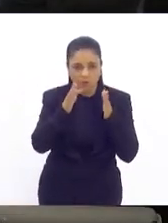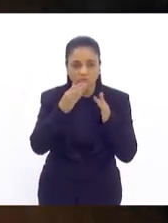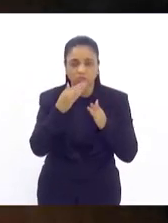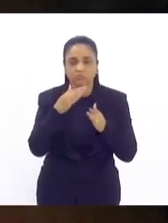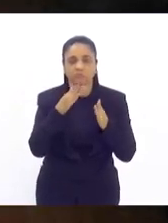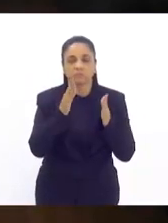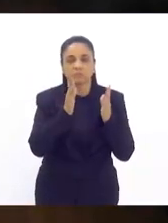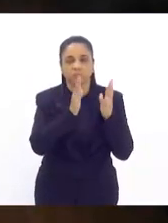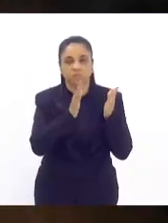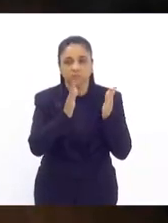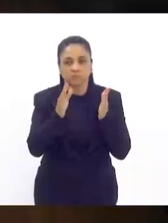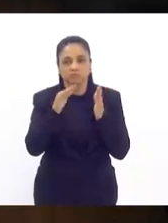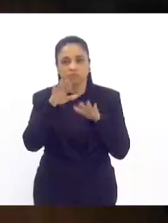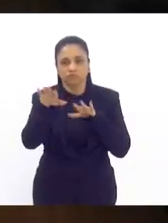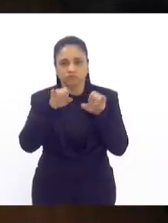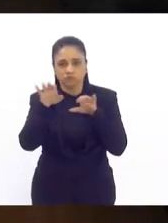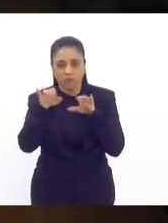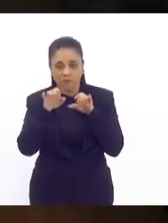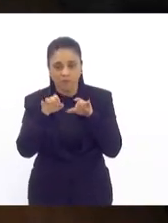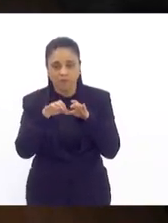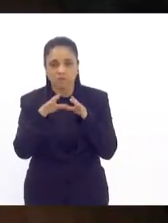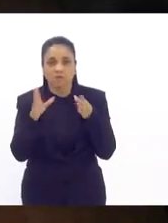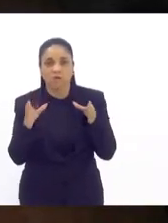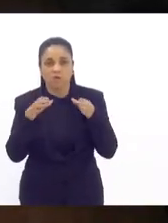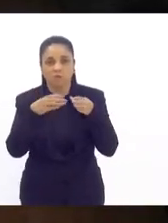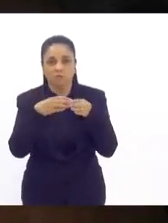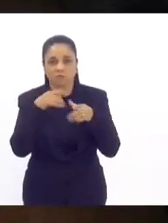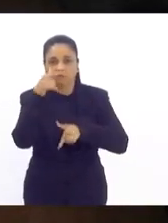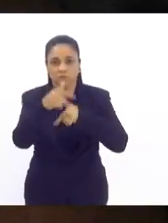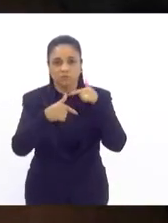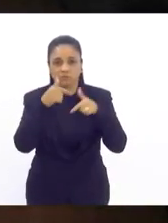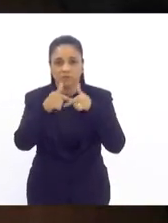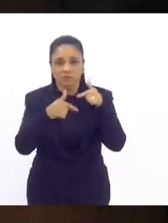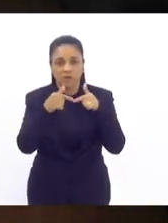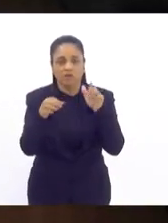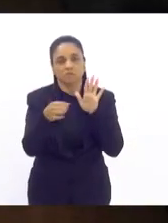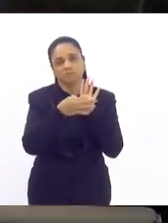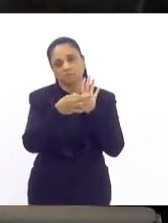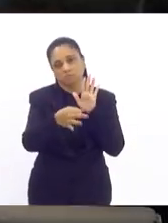trabalhos à ordem e convocacia a comissão de trabalho